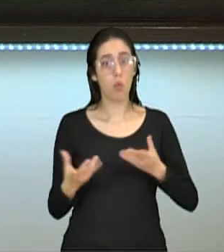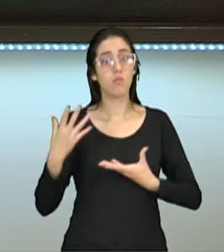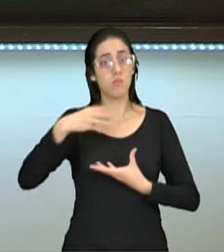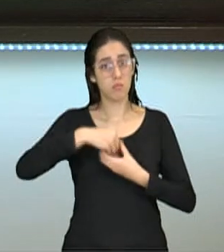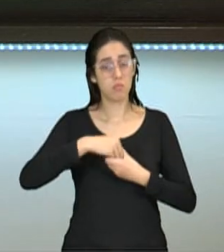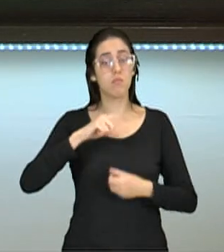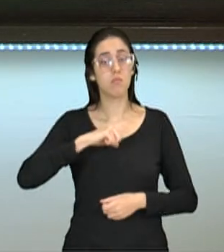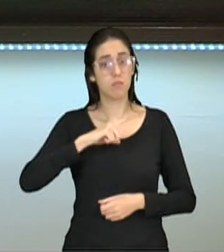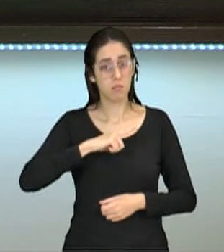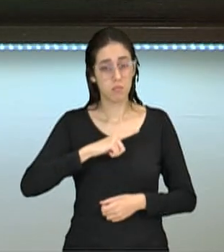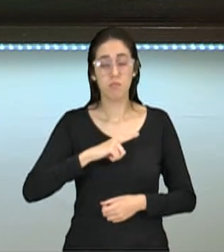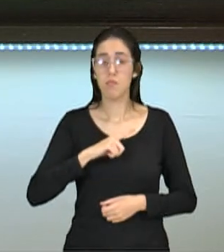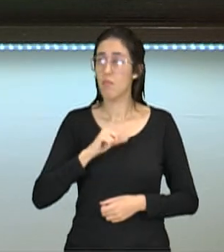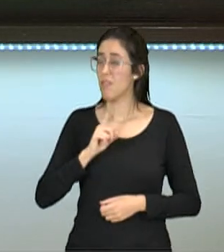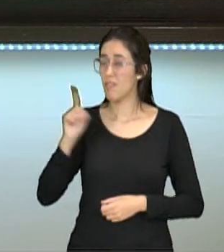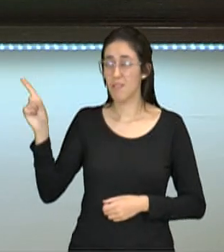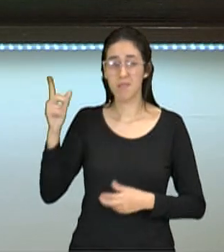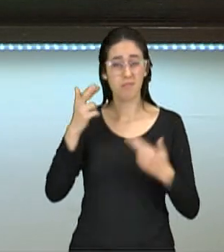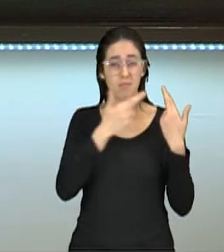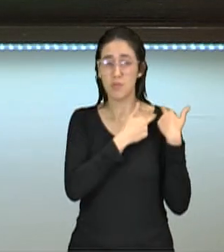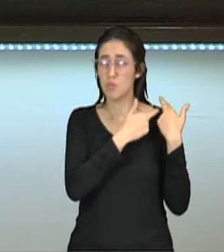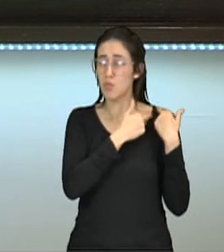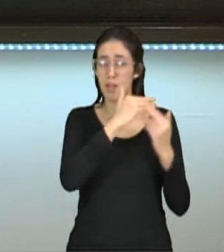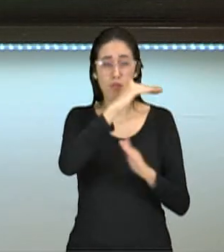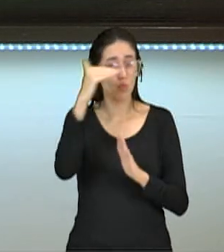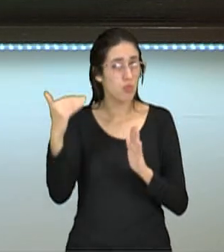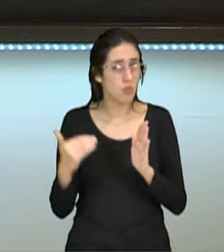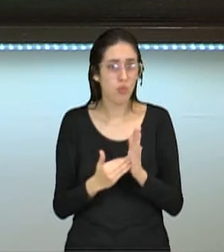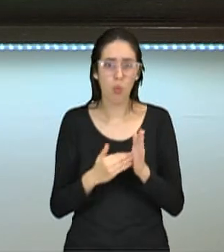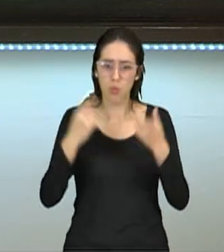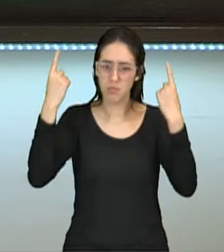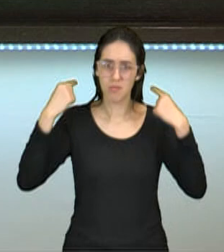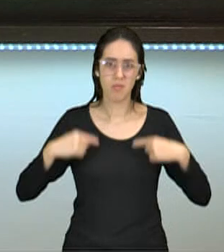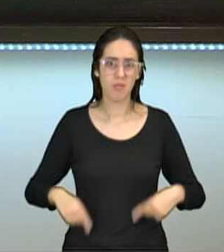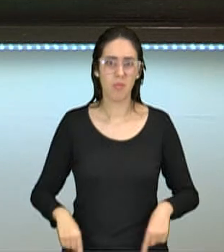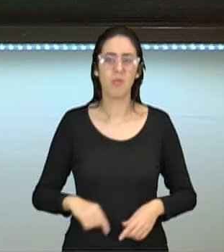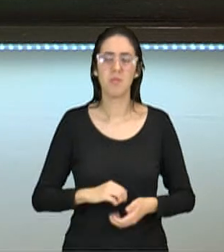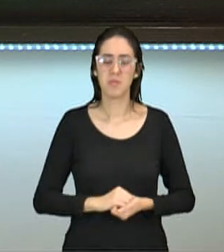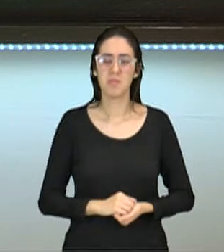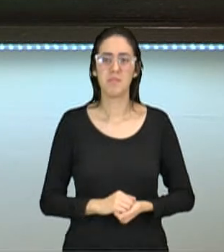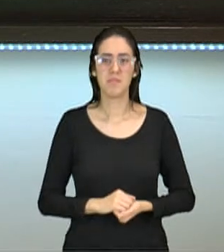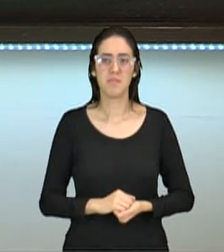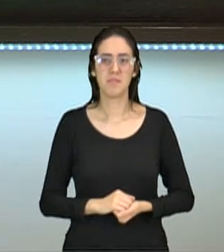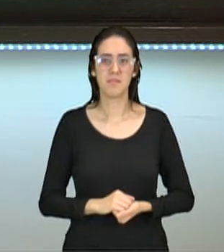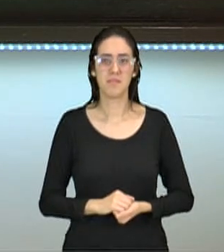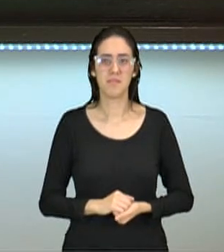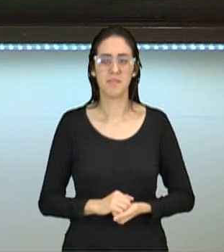só? Os hormônios estão relacionados com tudo que acontece aí no seu corpo.